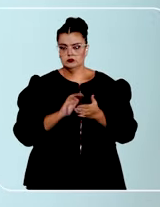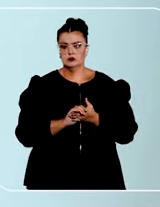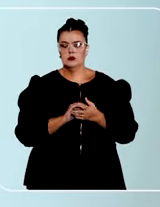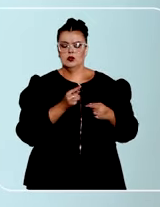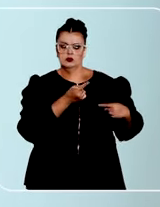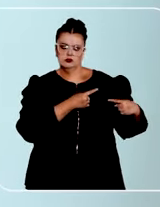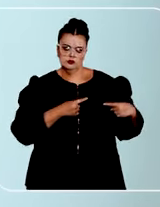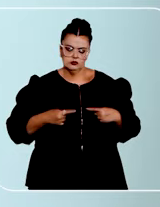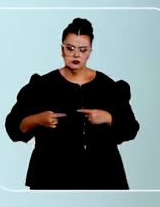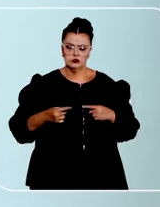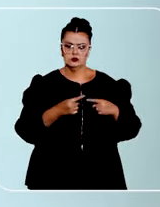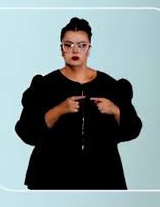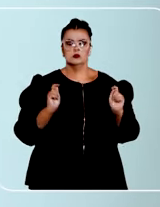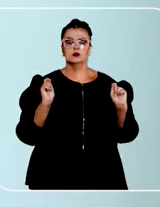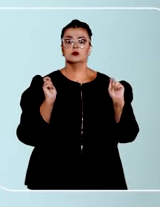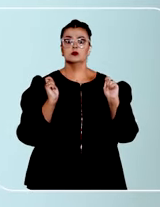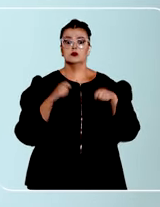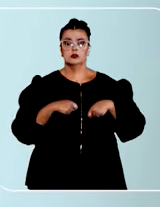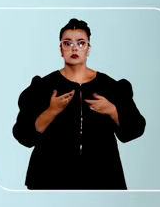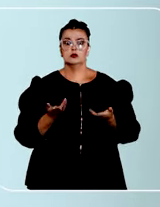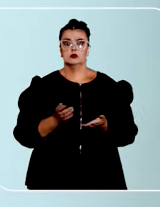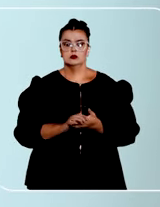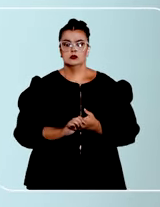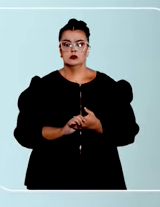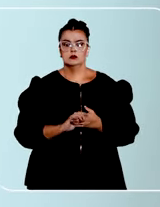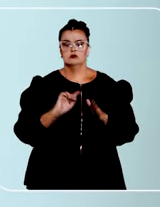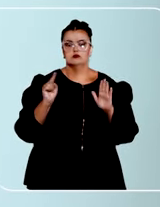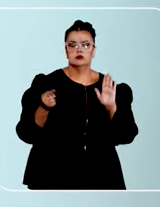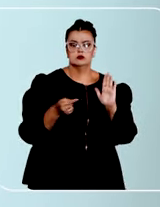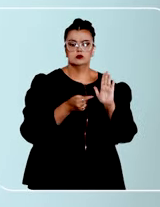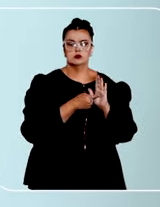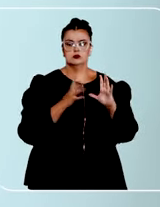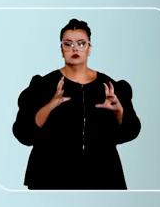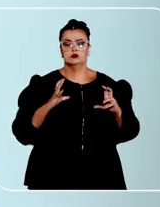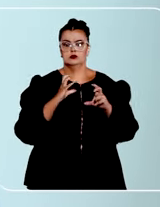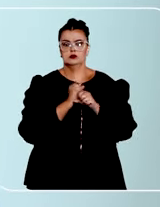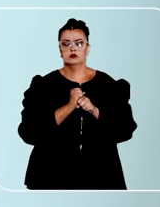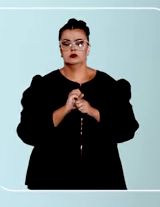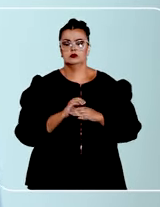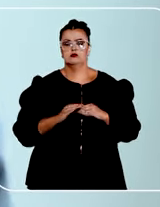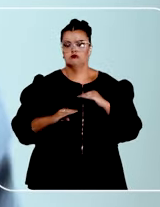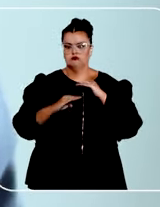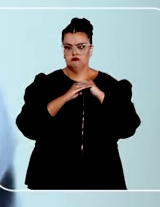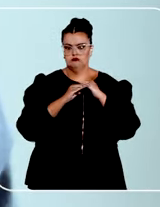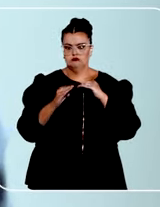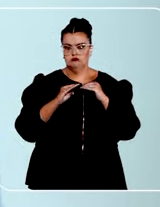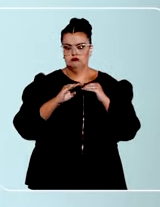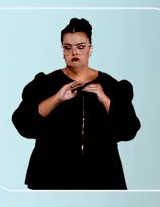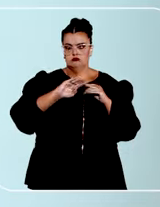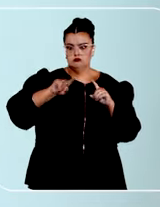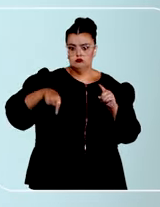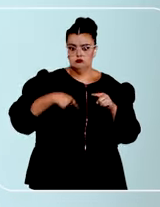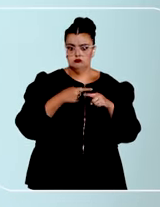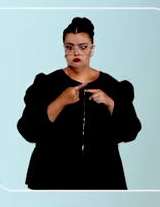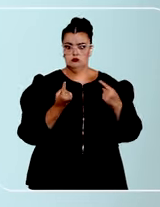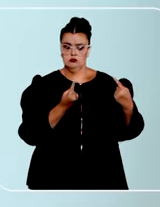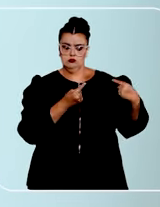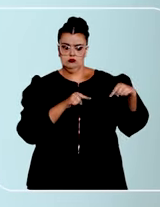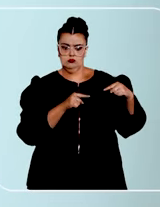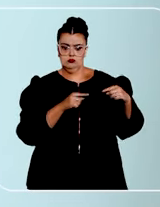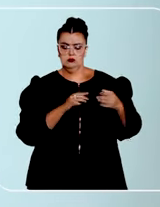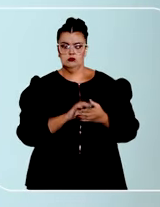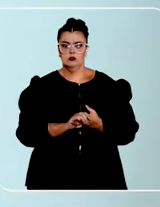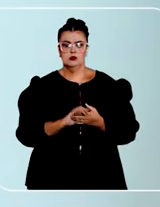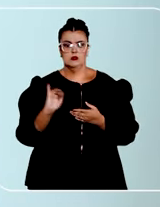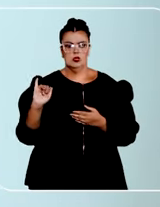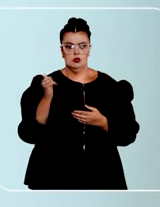discutiu sobre a possibilidade de fixar os honorários por apreciação ativa na hipótese inversa Ou seja quando o